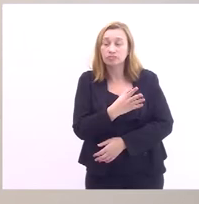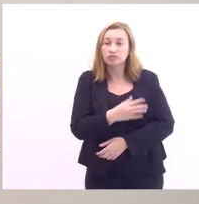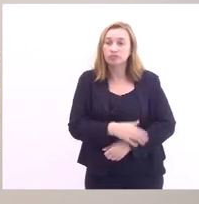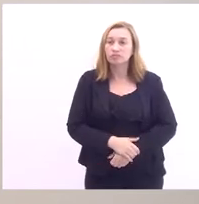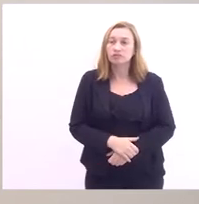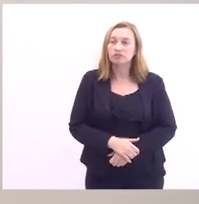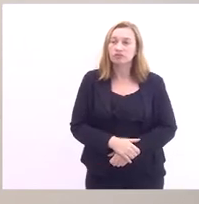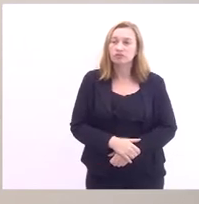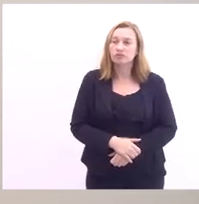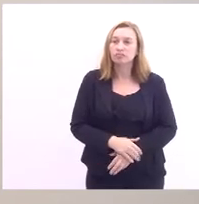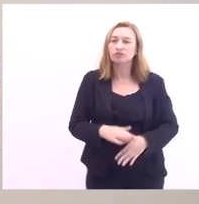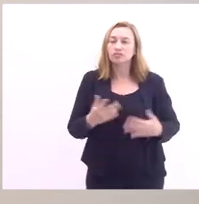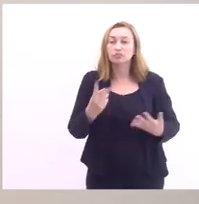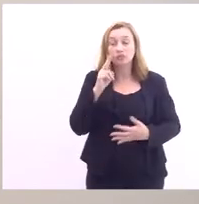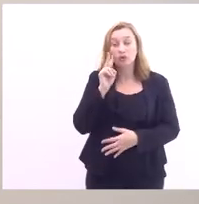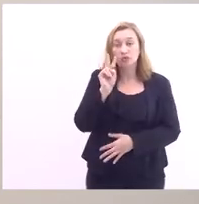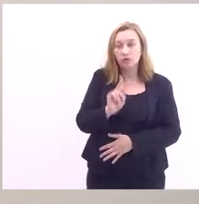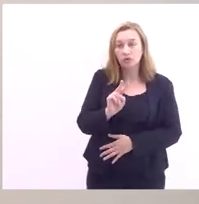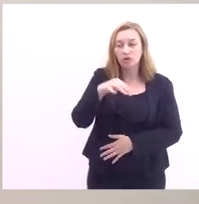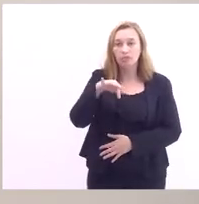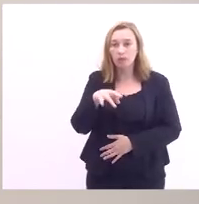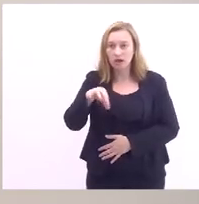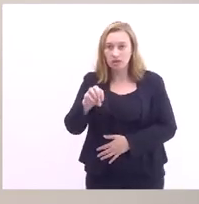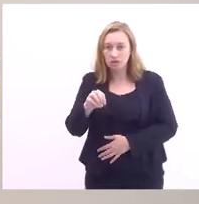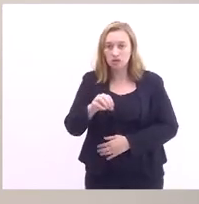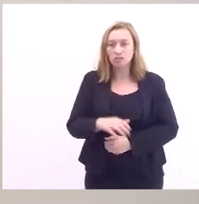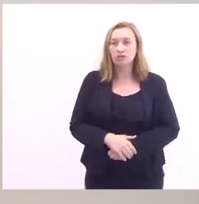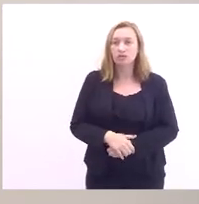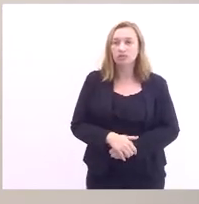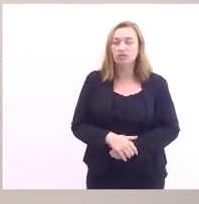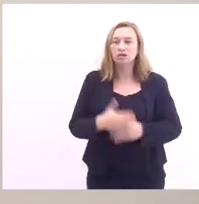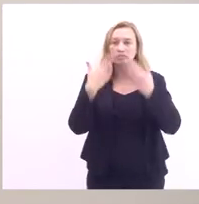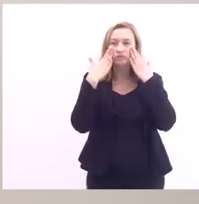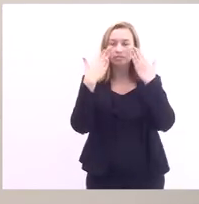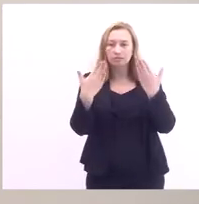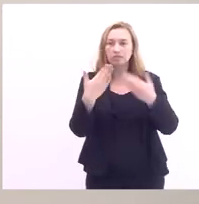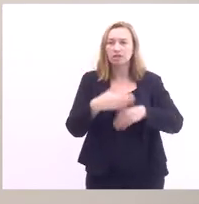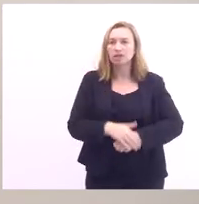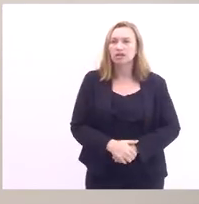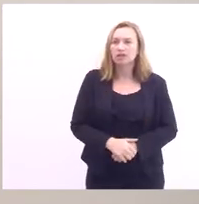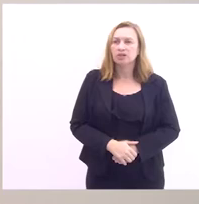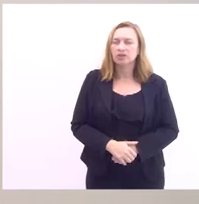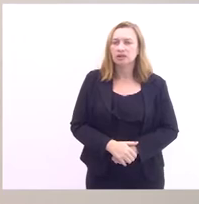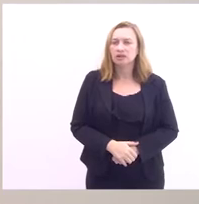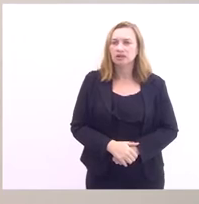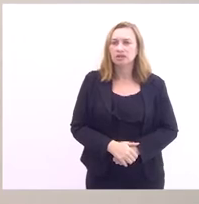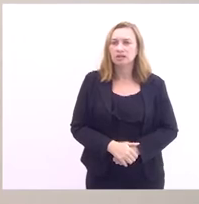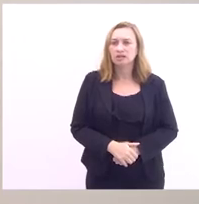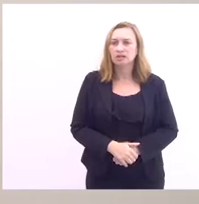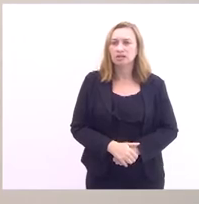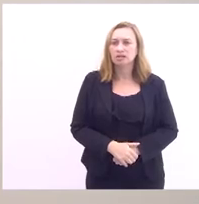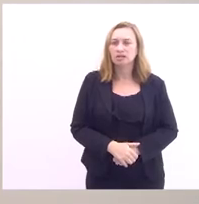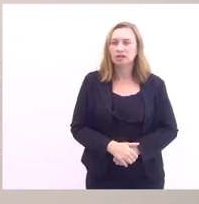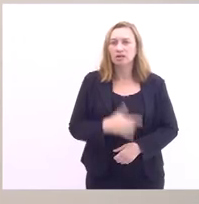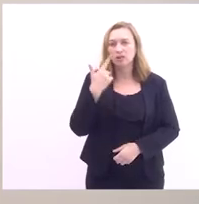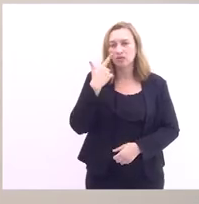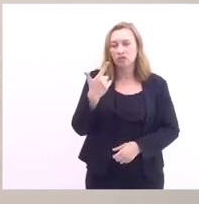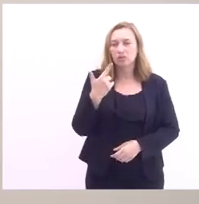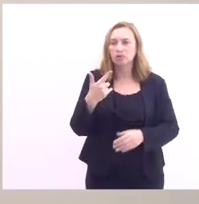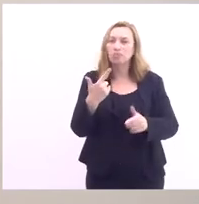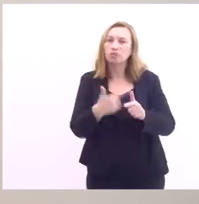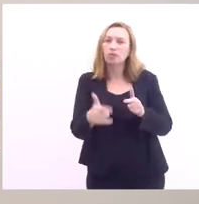que, quando eu vi o Márcio fazendo a sua apresentação, e aí eu vi do problema de